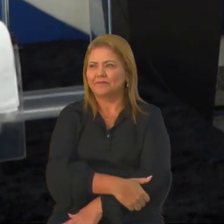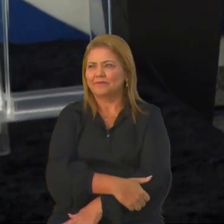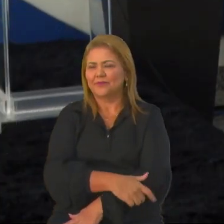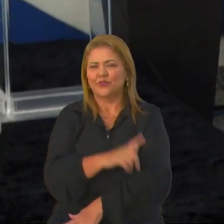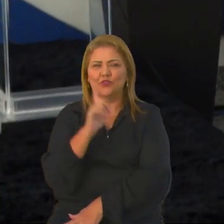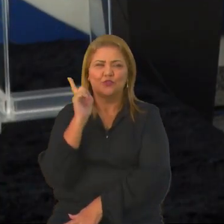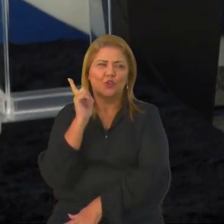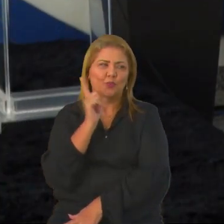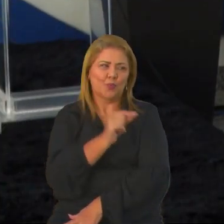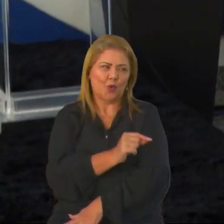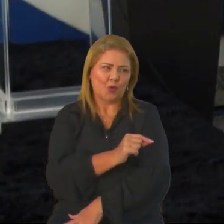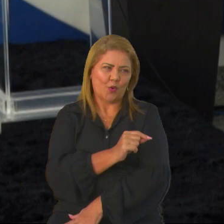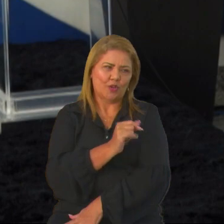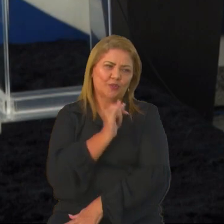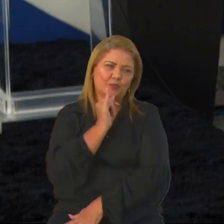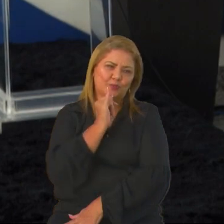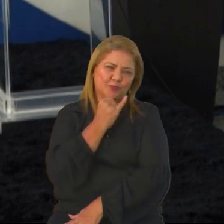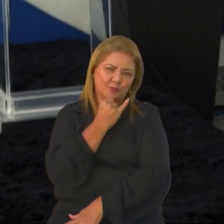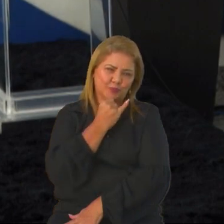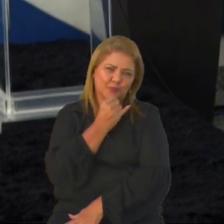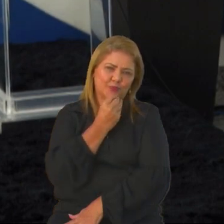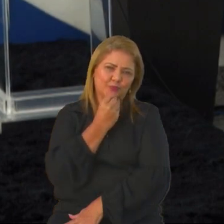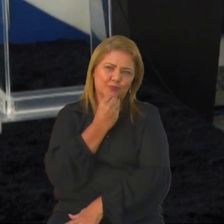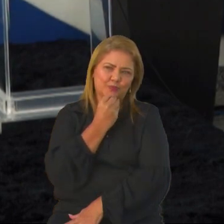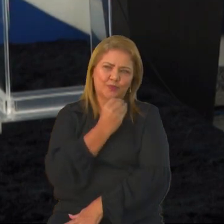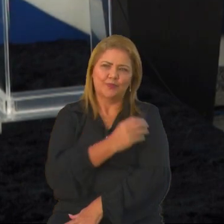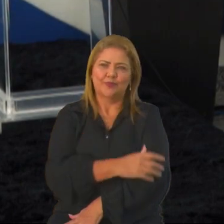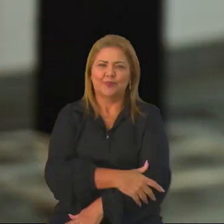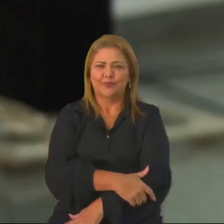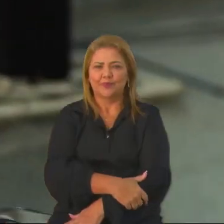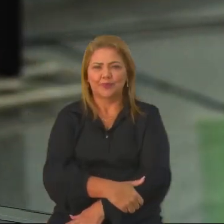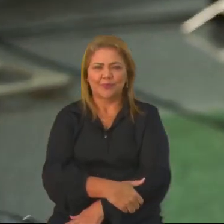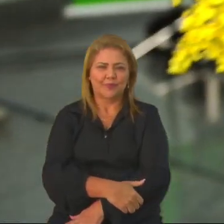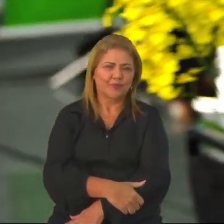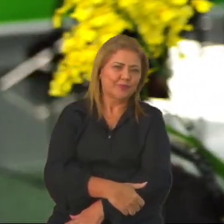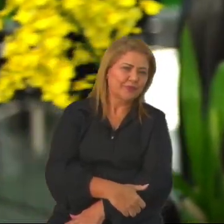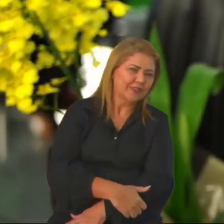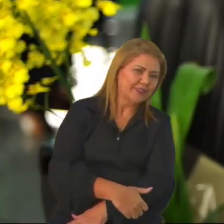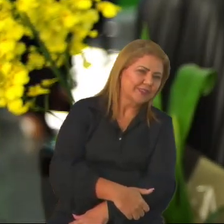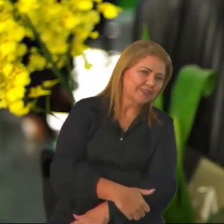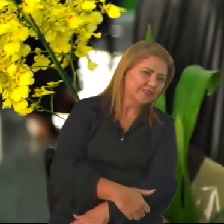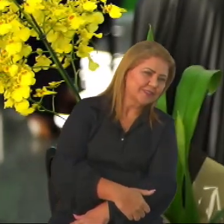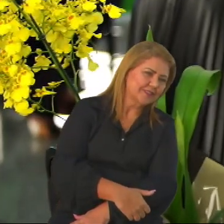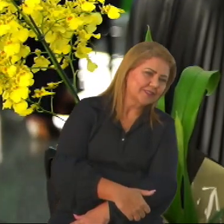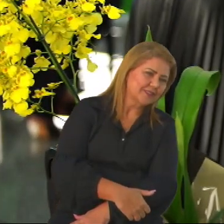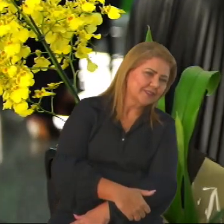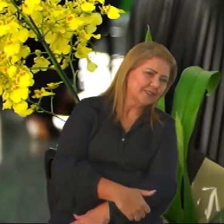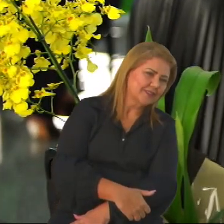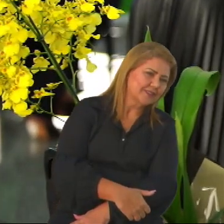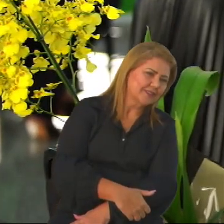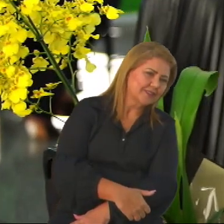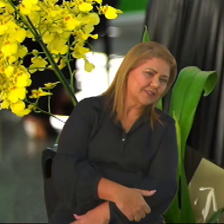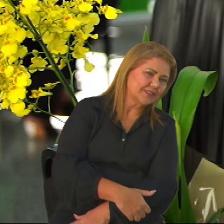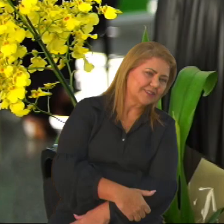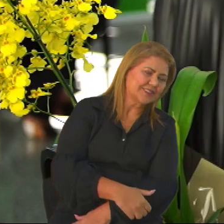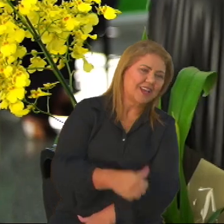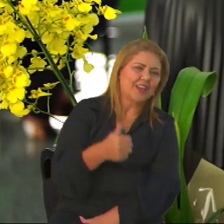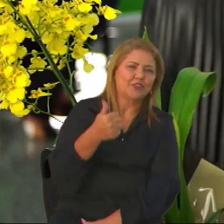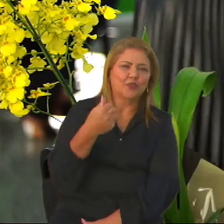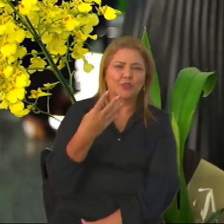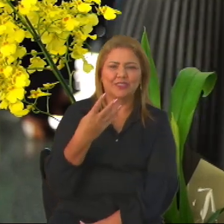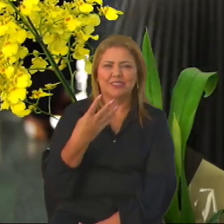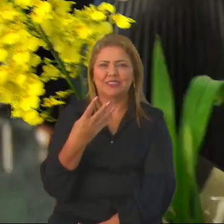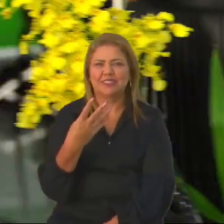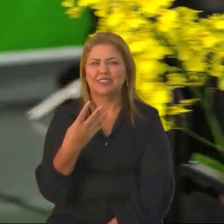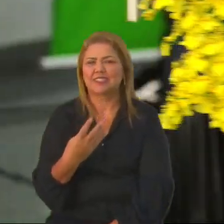Foi embora, que pena. O senhor pode escolher um outro número, por gentileza? 14.